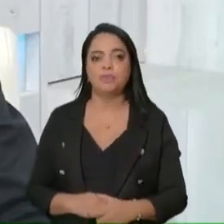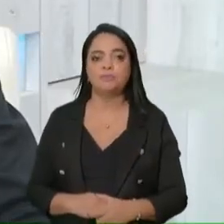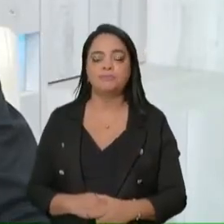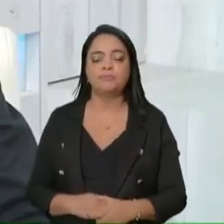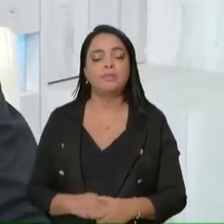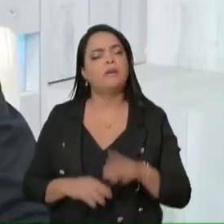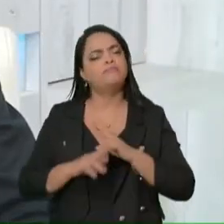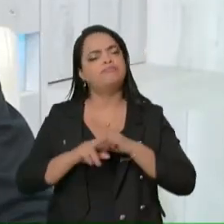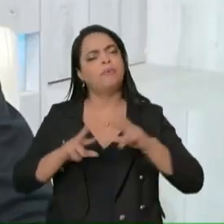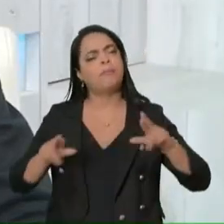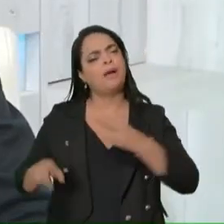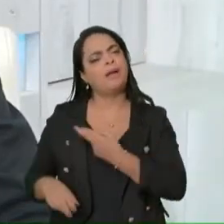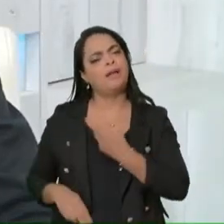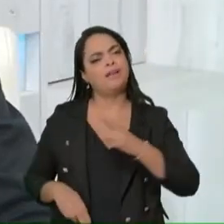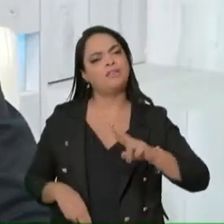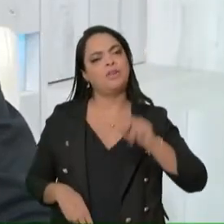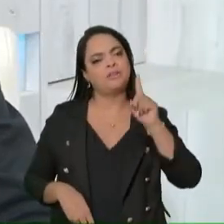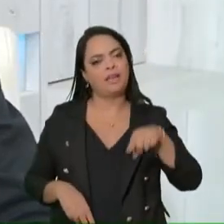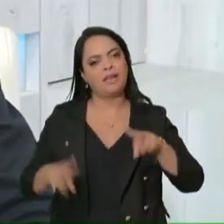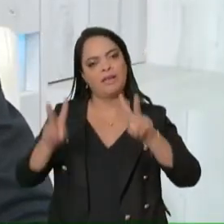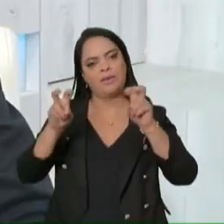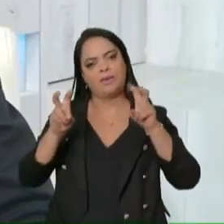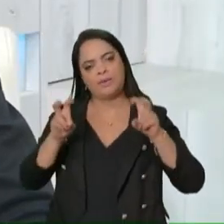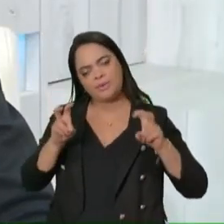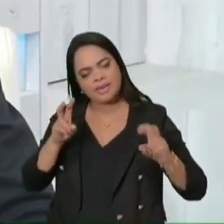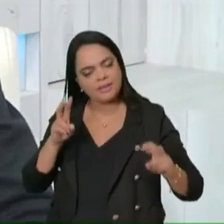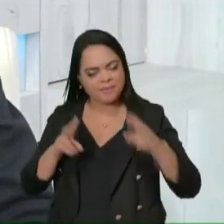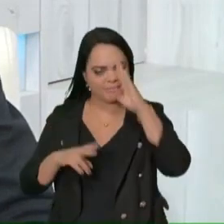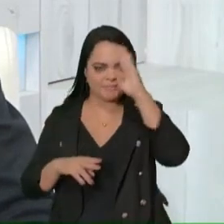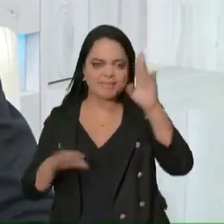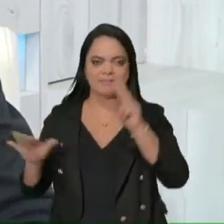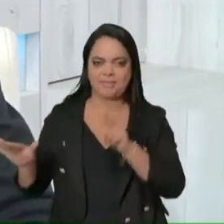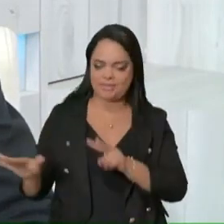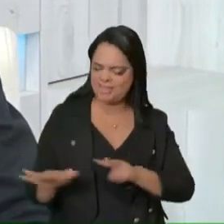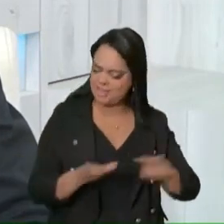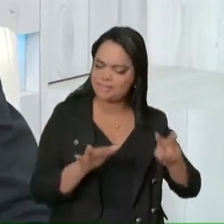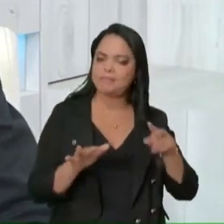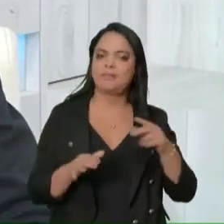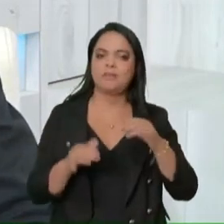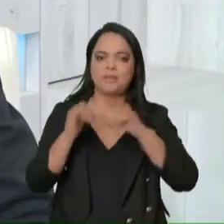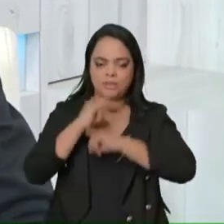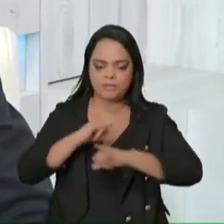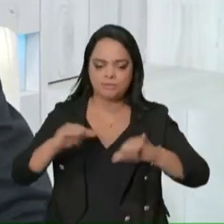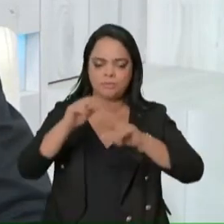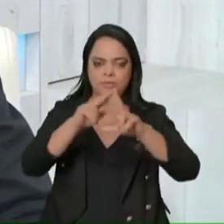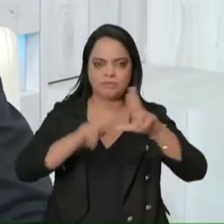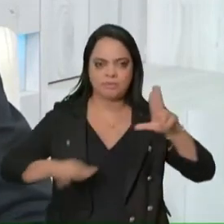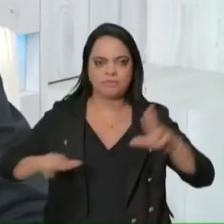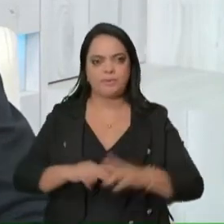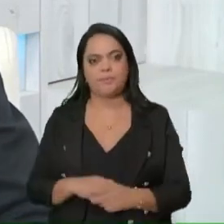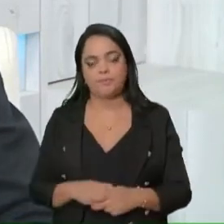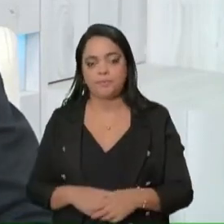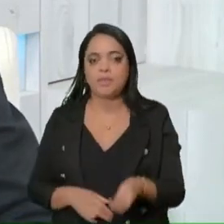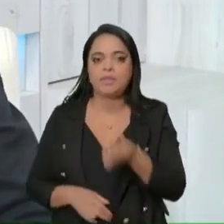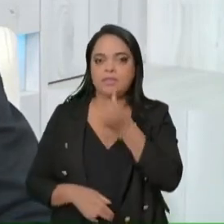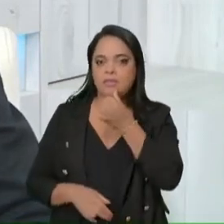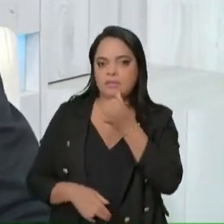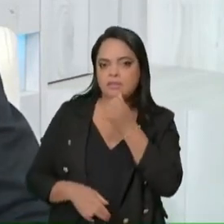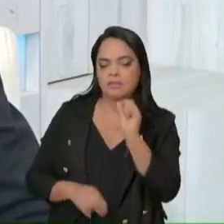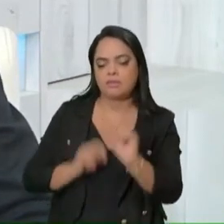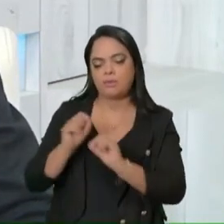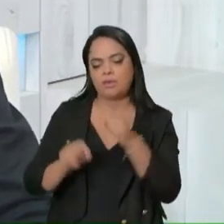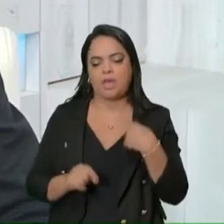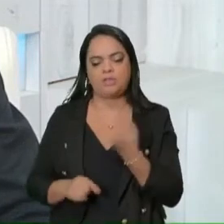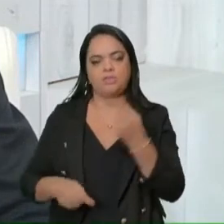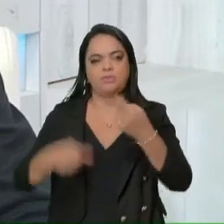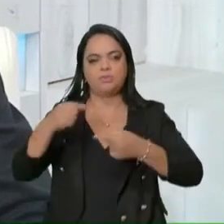E a diversidade religiosa foi o tema em destaque essa semana inteira aqui no Informativo TVU, e nessa sexta a gente